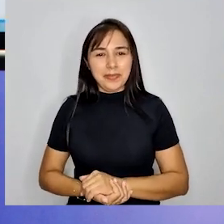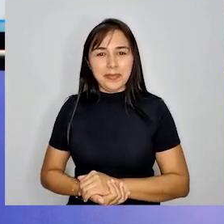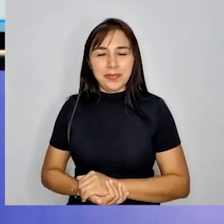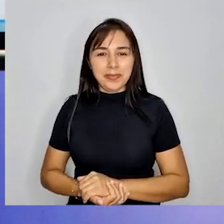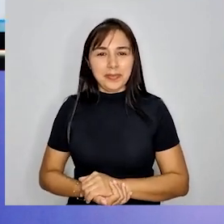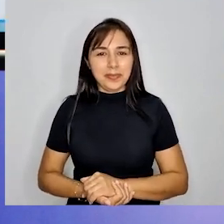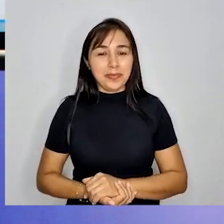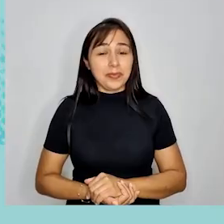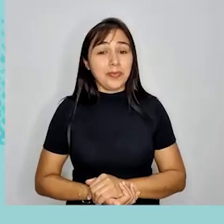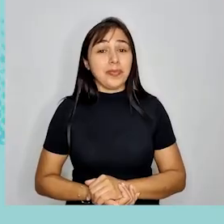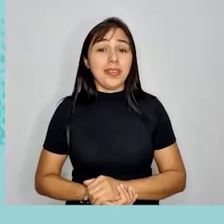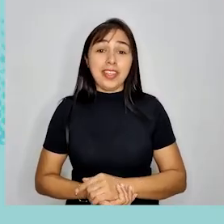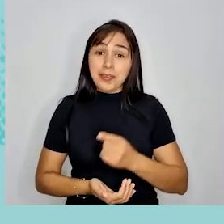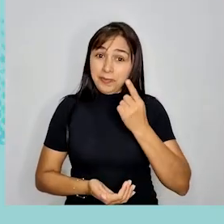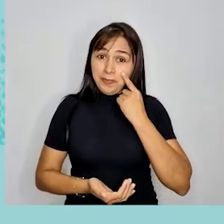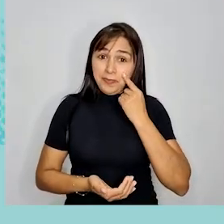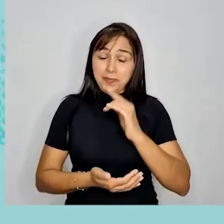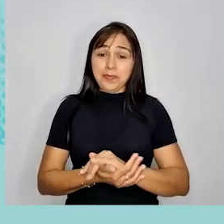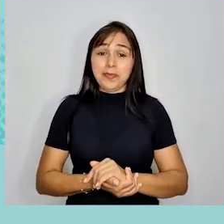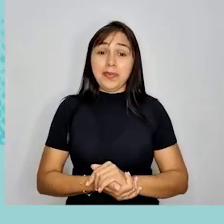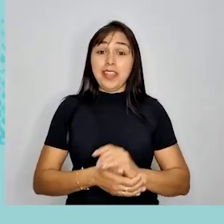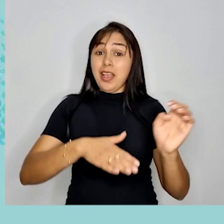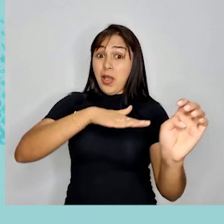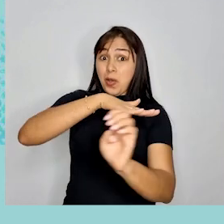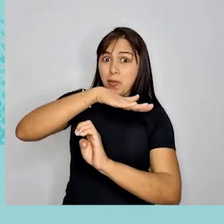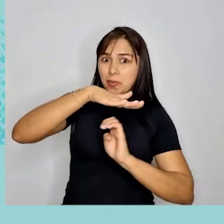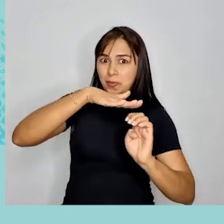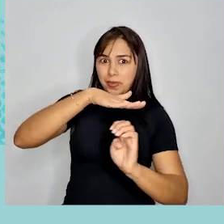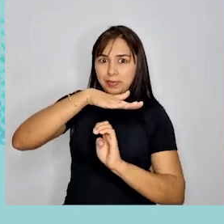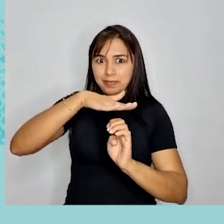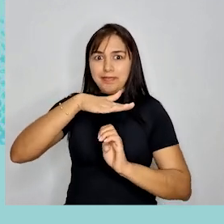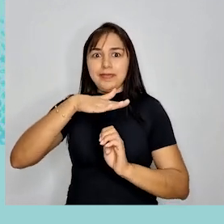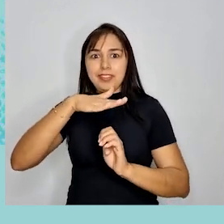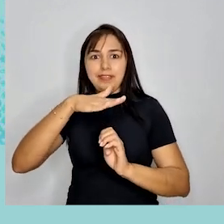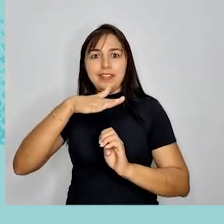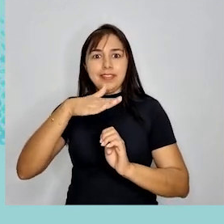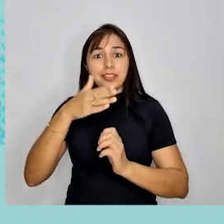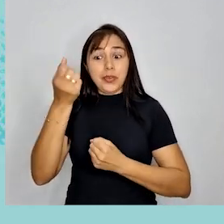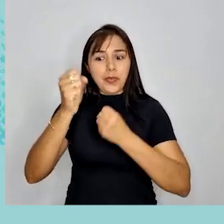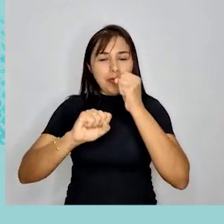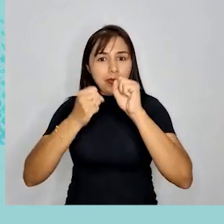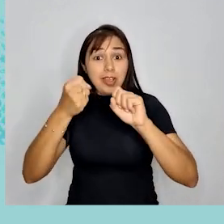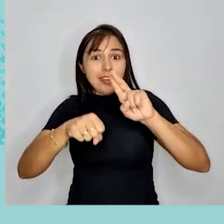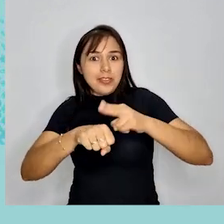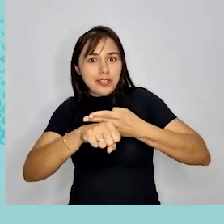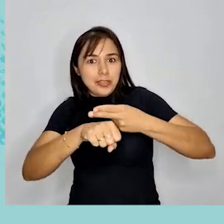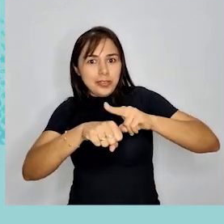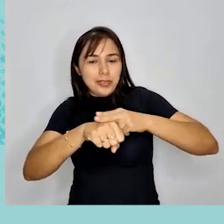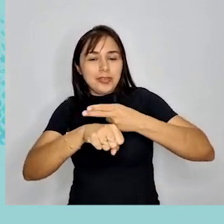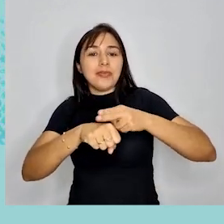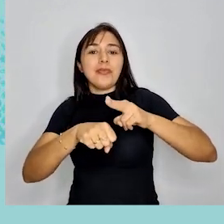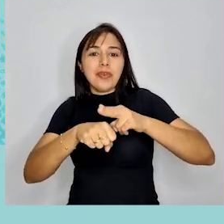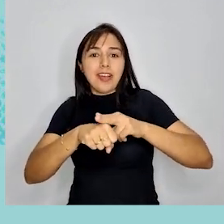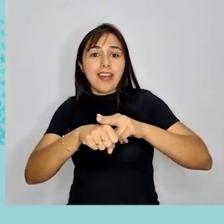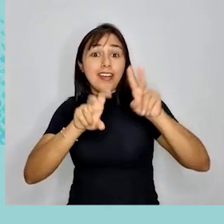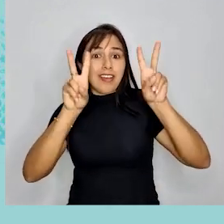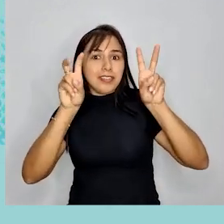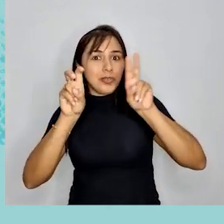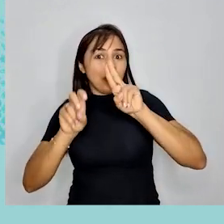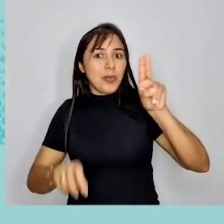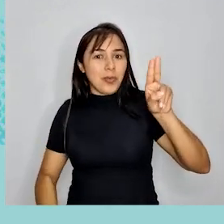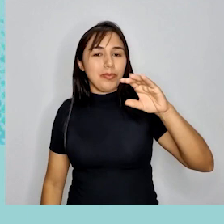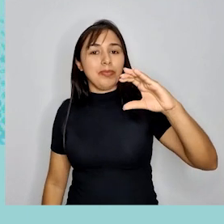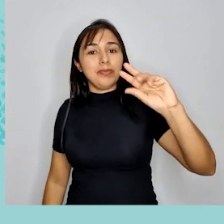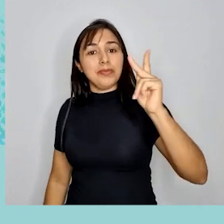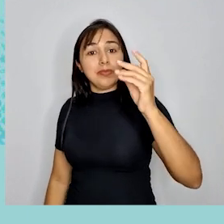Olha só uma empresa que produz chocolates a choco chá decidiu